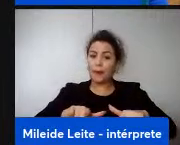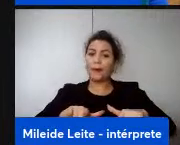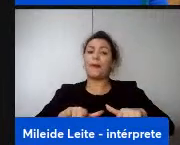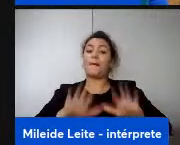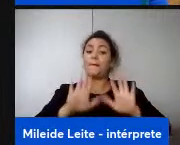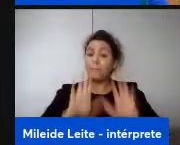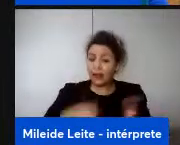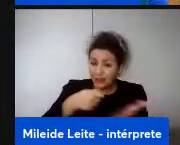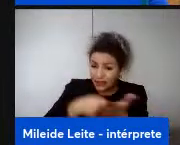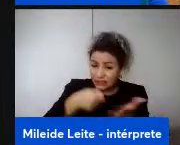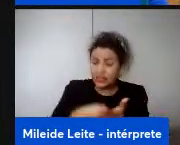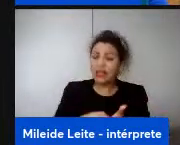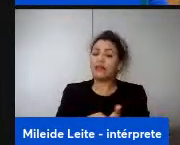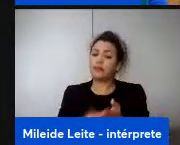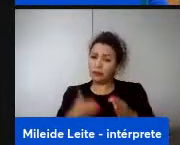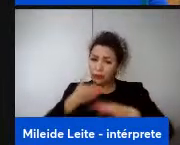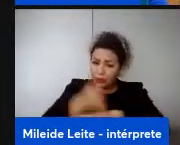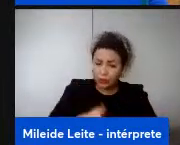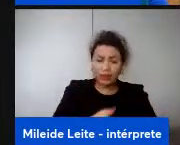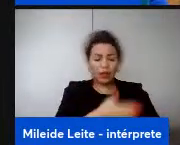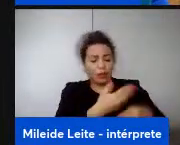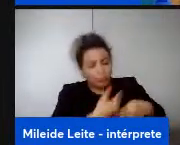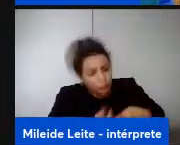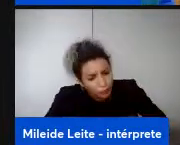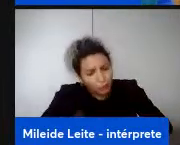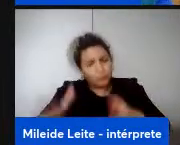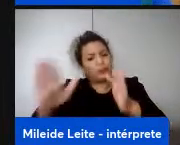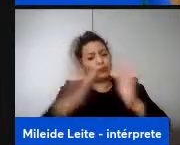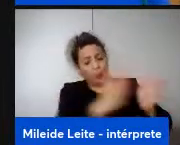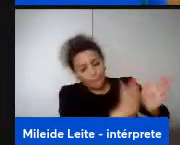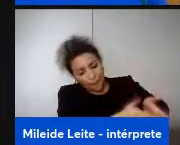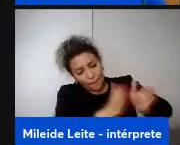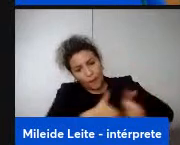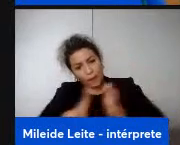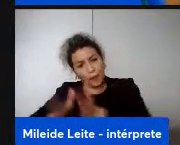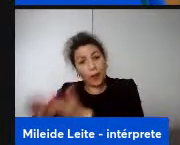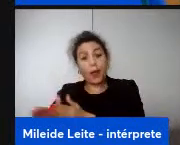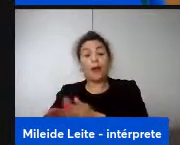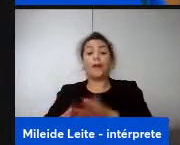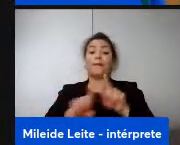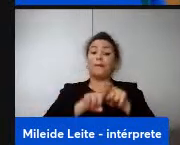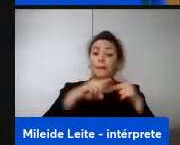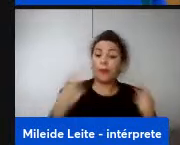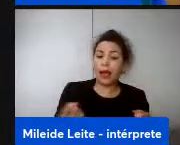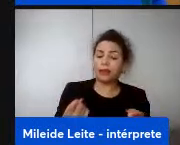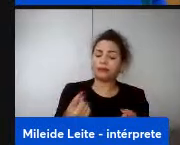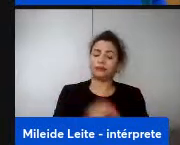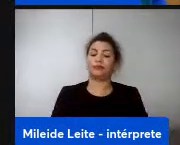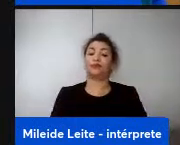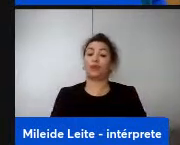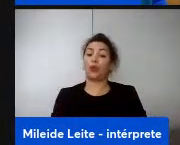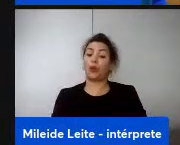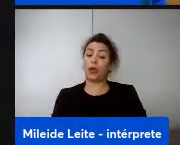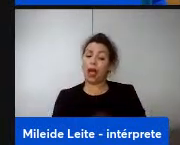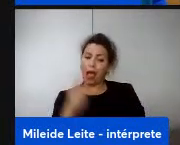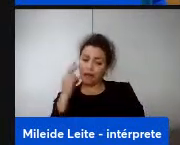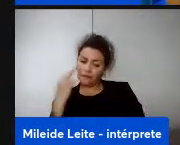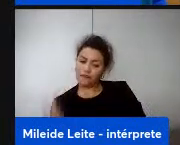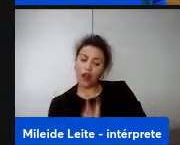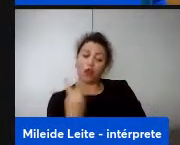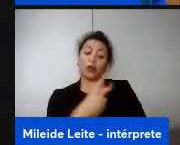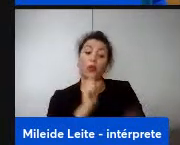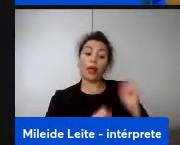estar presente durante todo o processo. Porém, ao considerar-se o que o aluno já